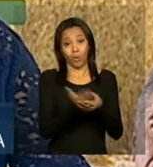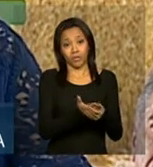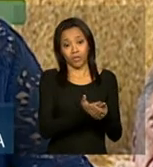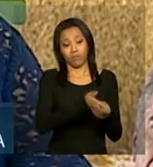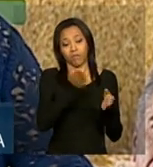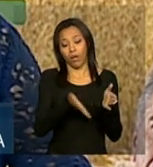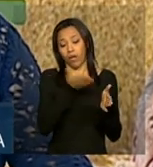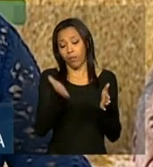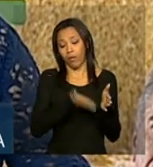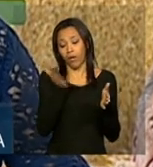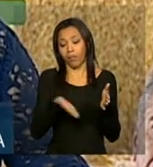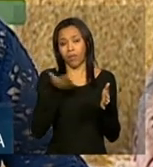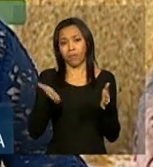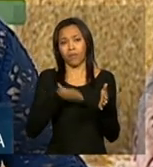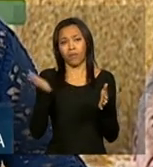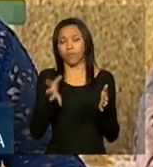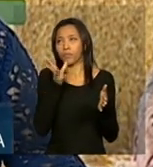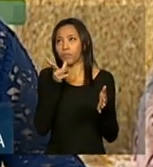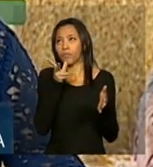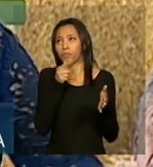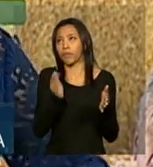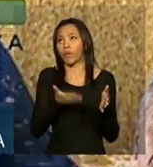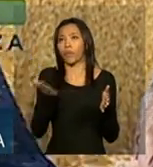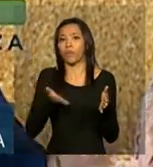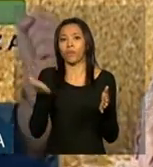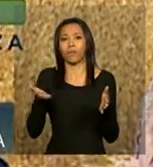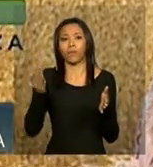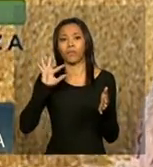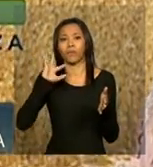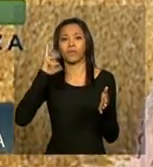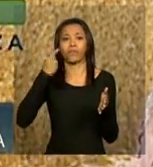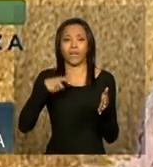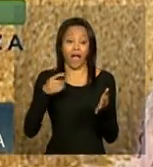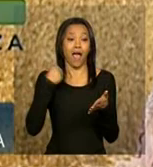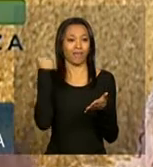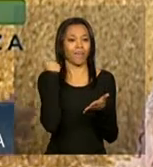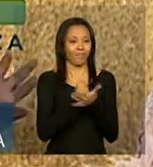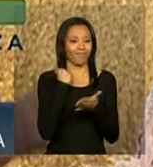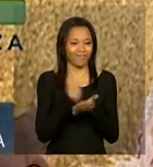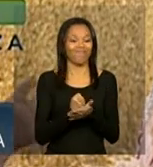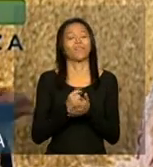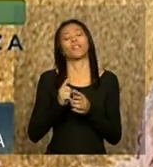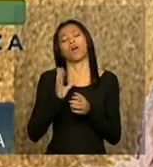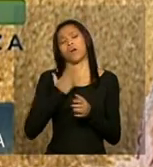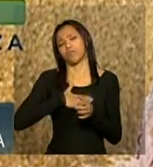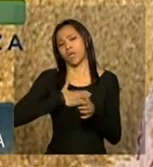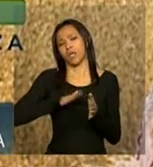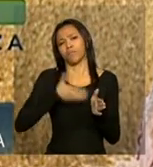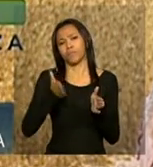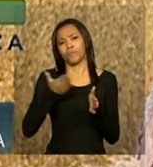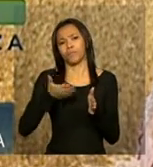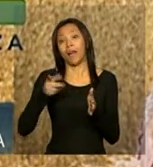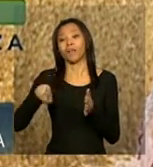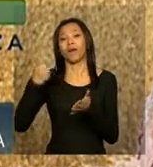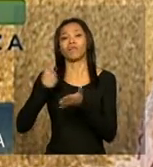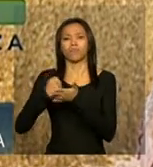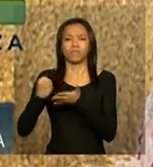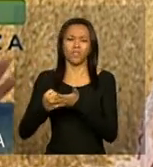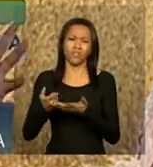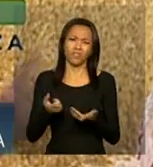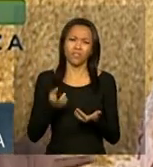burocracia, que eu chamo a tradução do selo e do carimbo, que infelizmente é um pouco